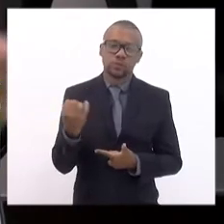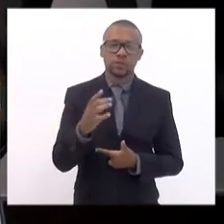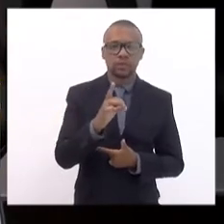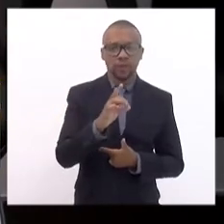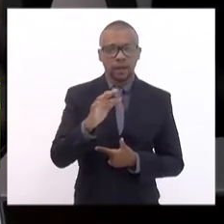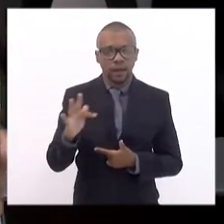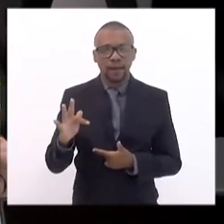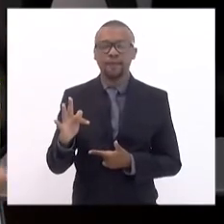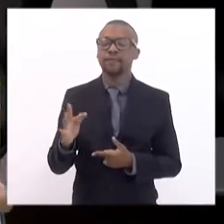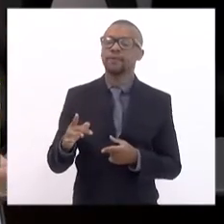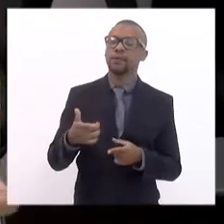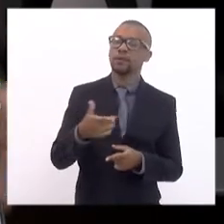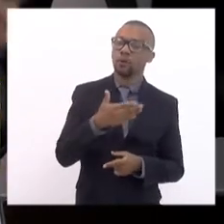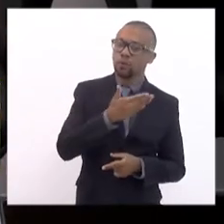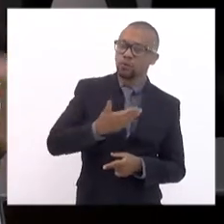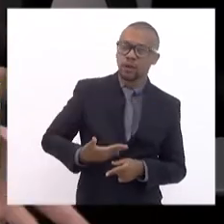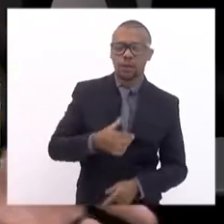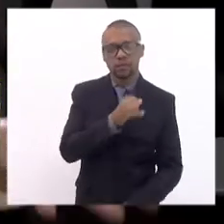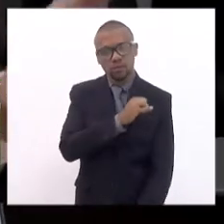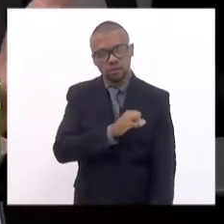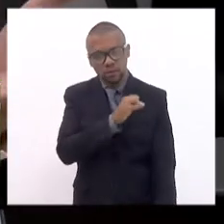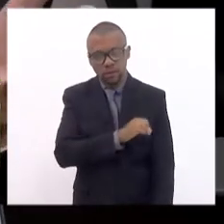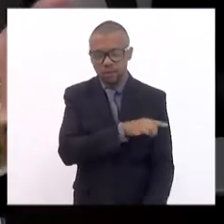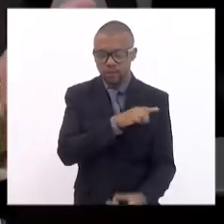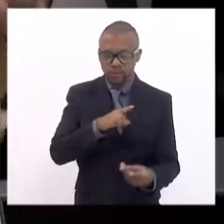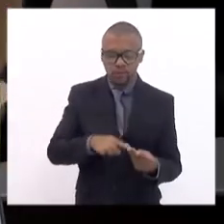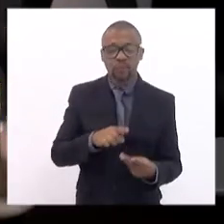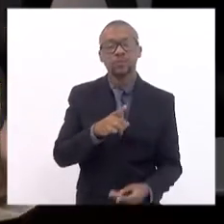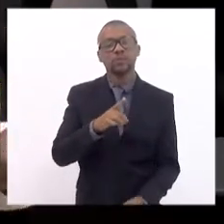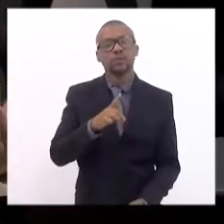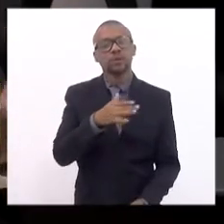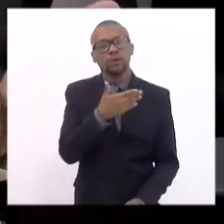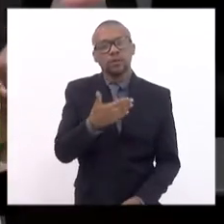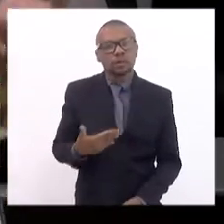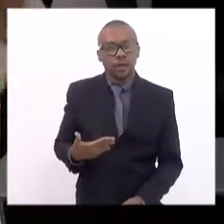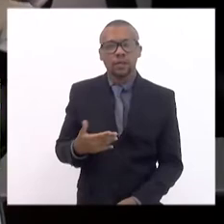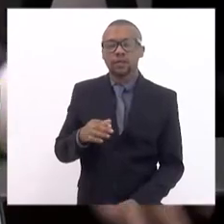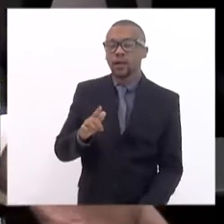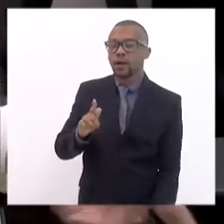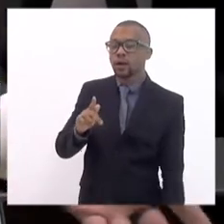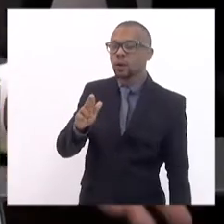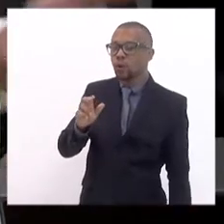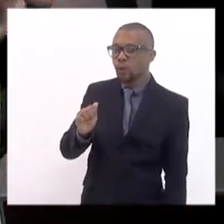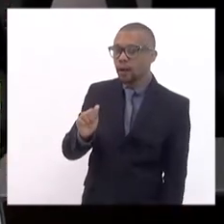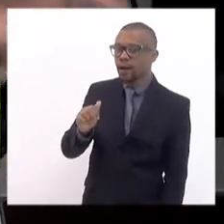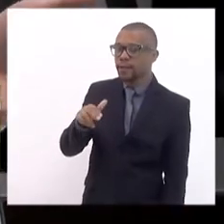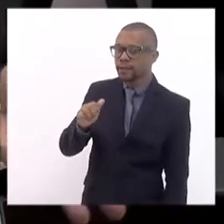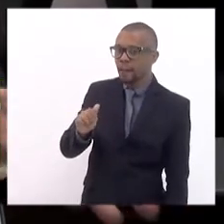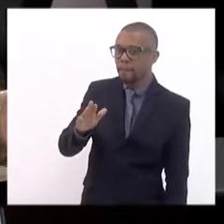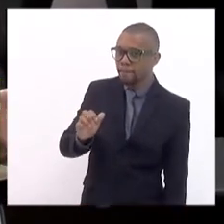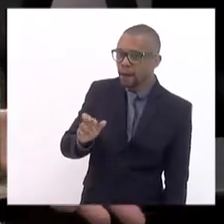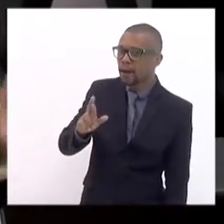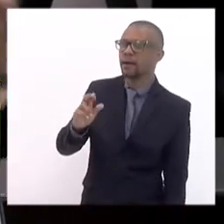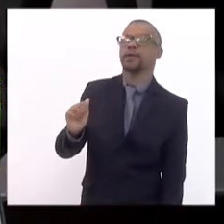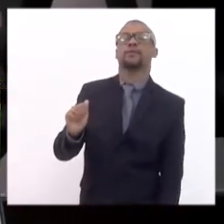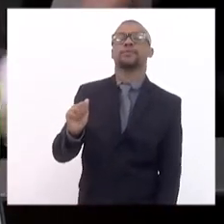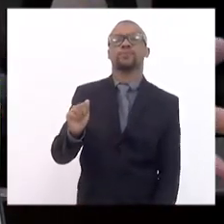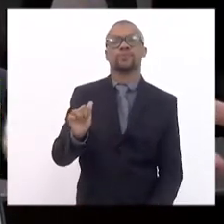do Rio de Janeiro, para o Estado da Guanabara e depois para o Estado do Rio de Janeiro atual. Nós precisamos